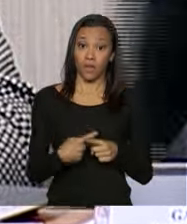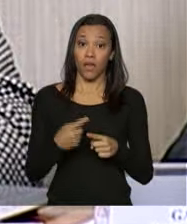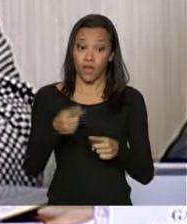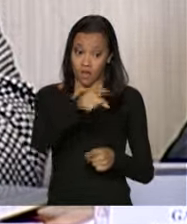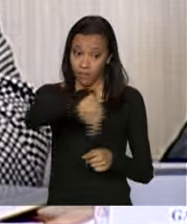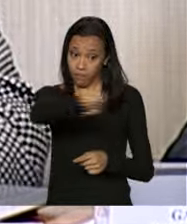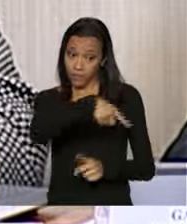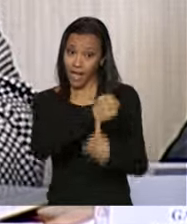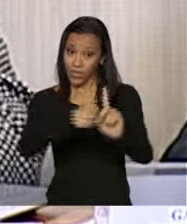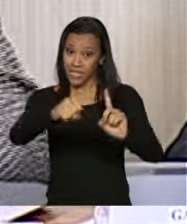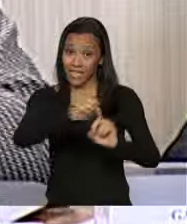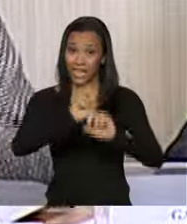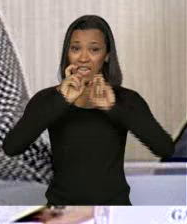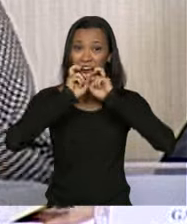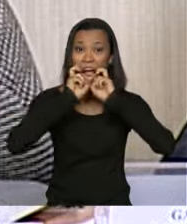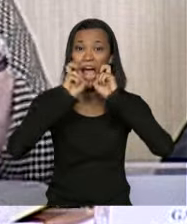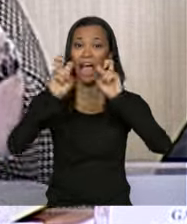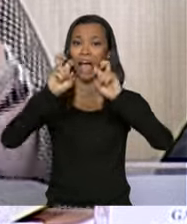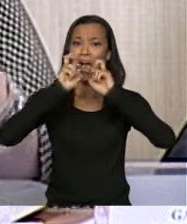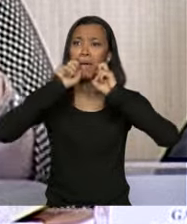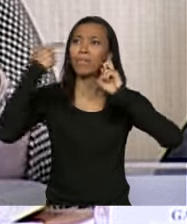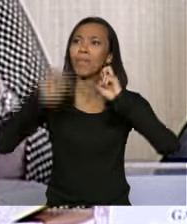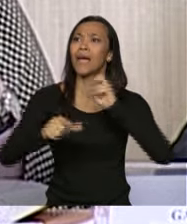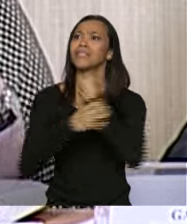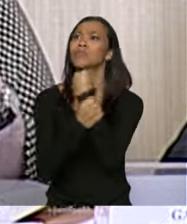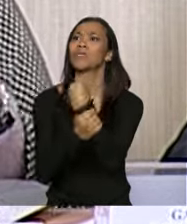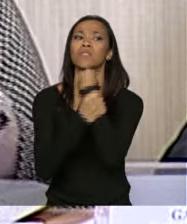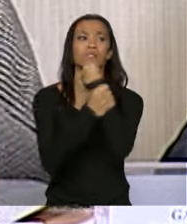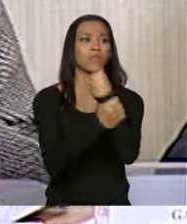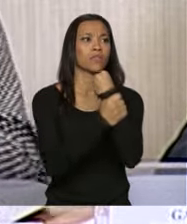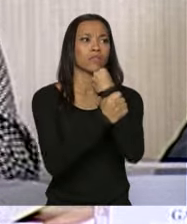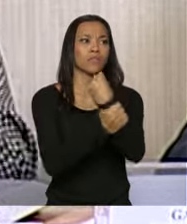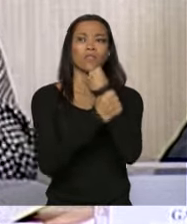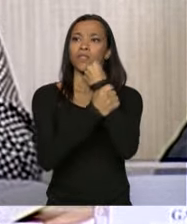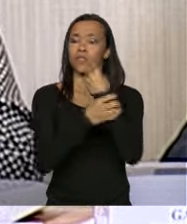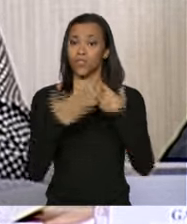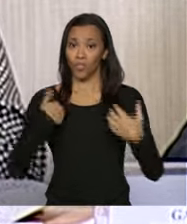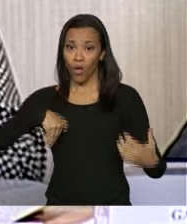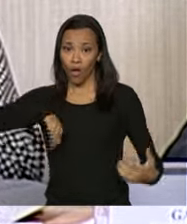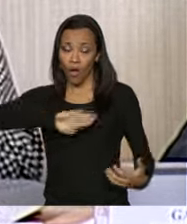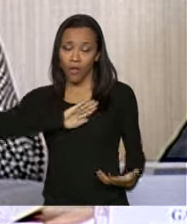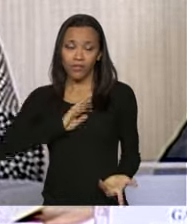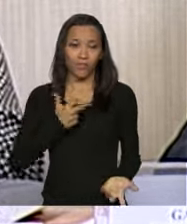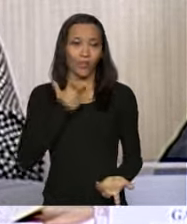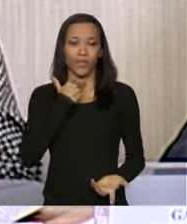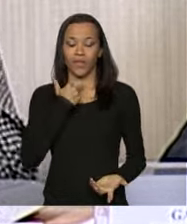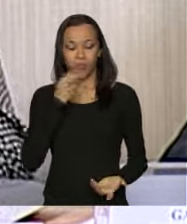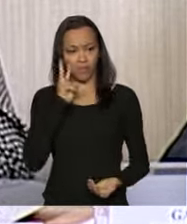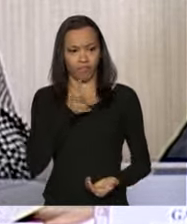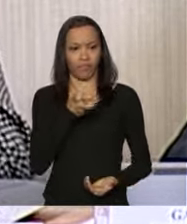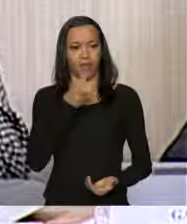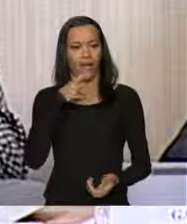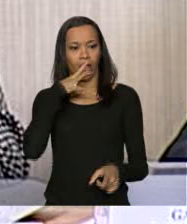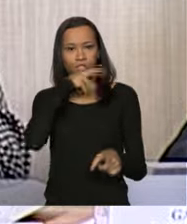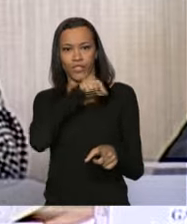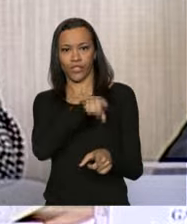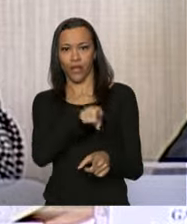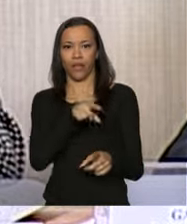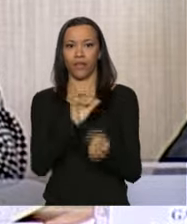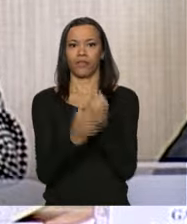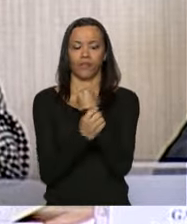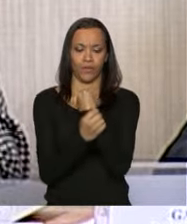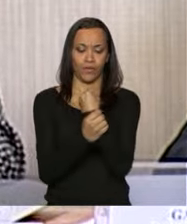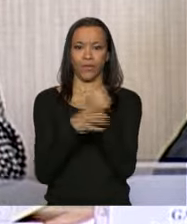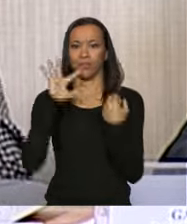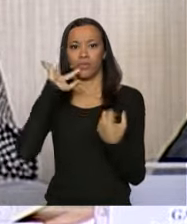a sociedade clama por mais segurança, nós não podemos achar que a situação da segurança